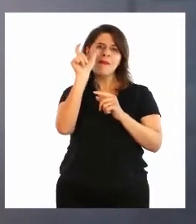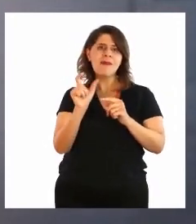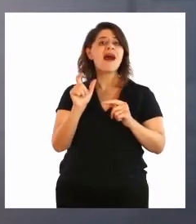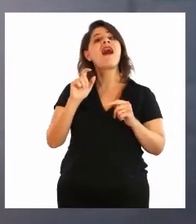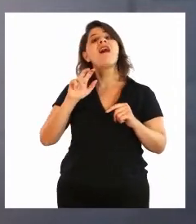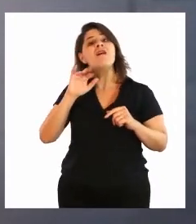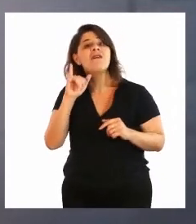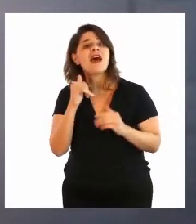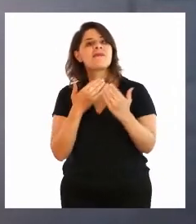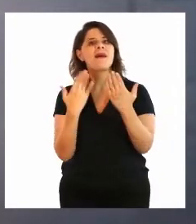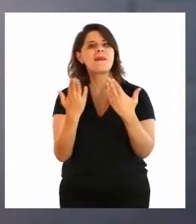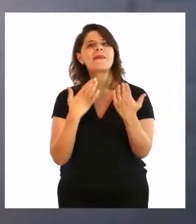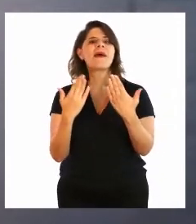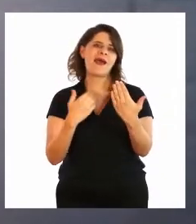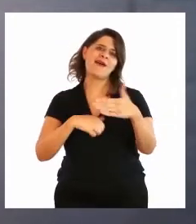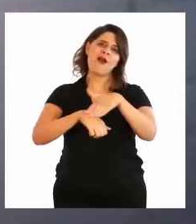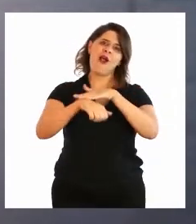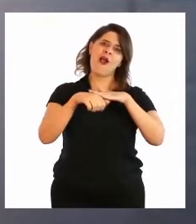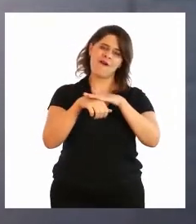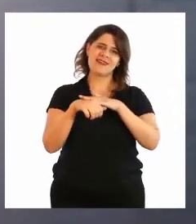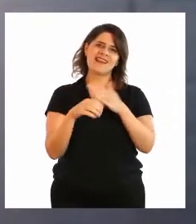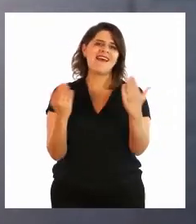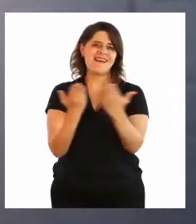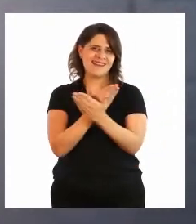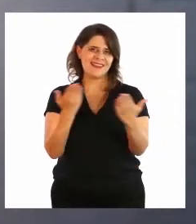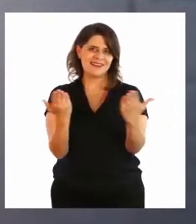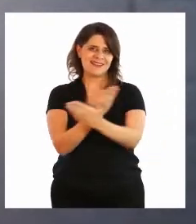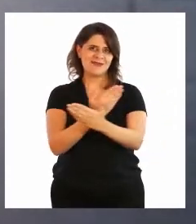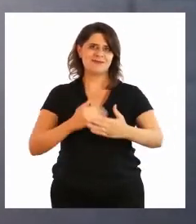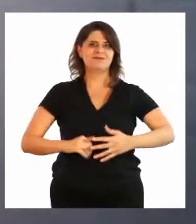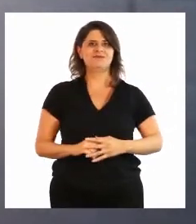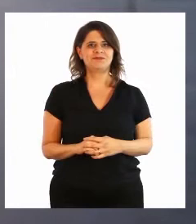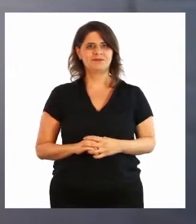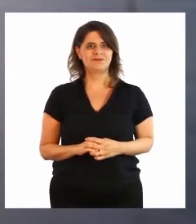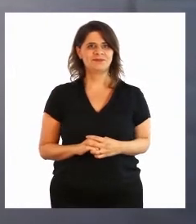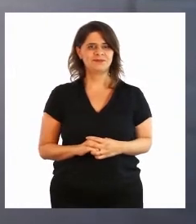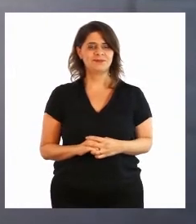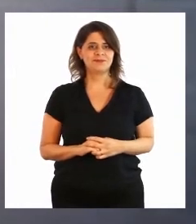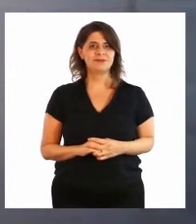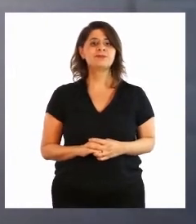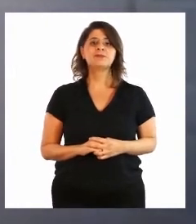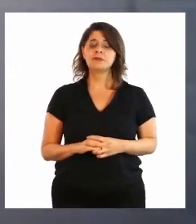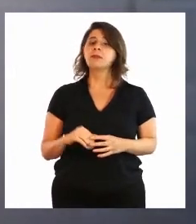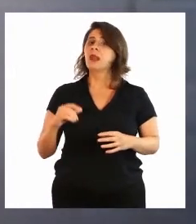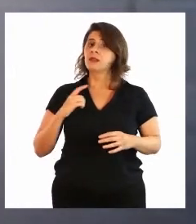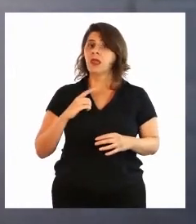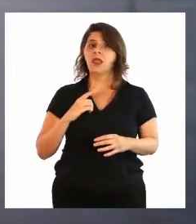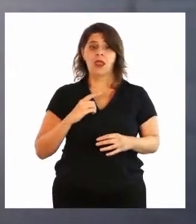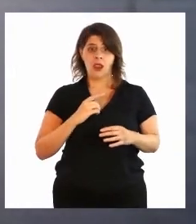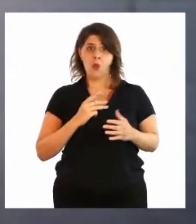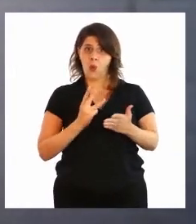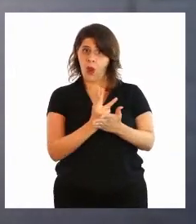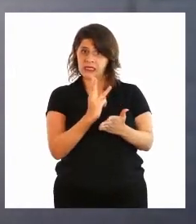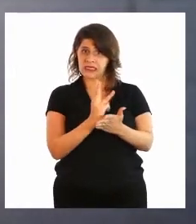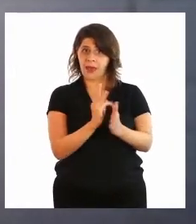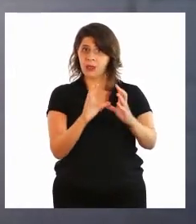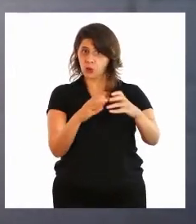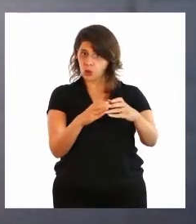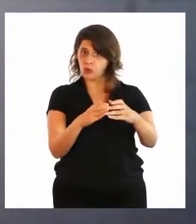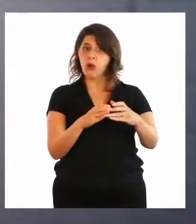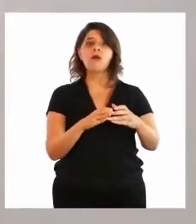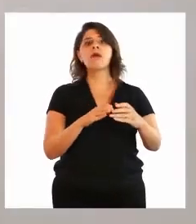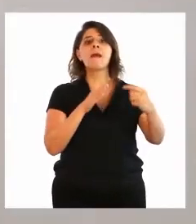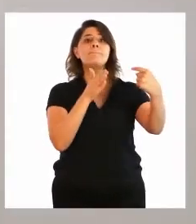essa interação. Eu recebo as perguntas por WhatsApp, porque eu não